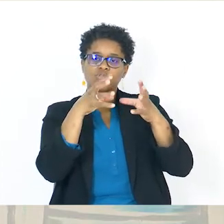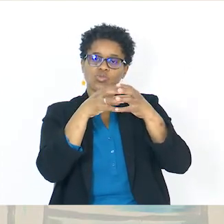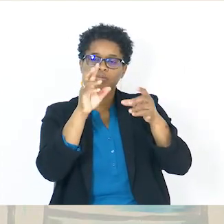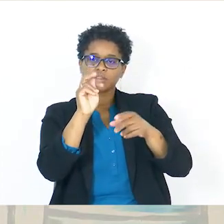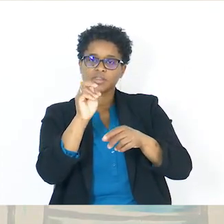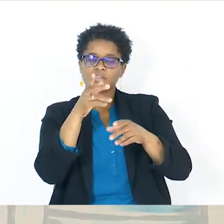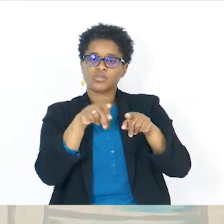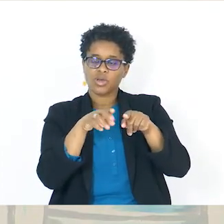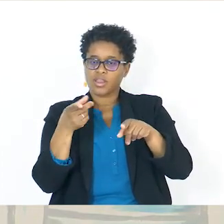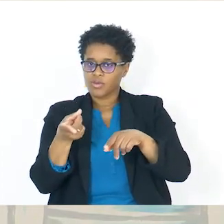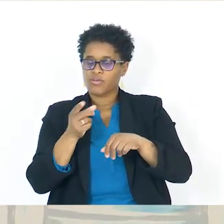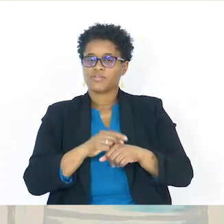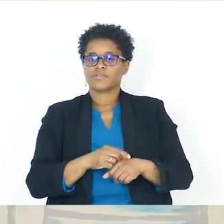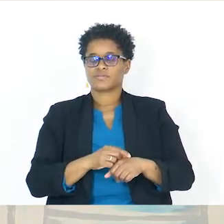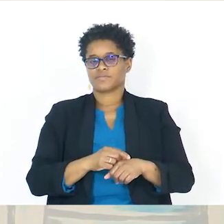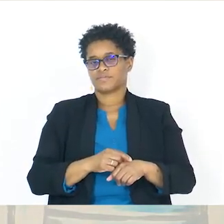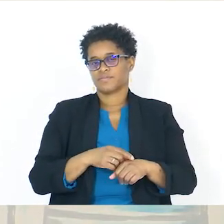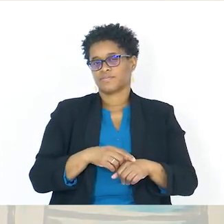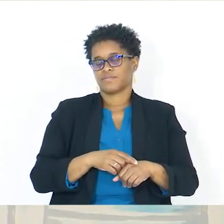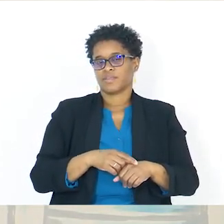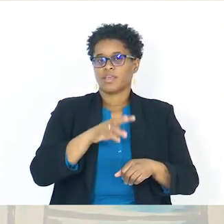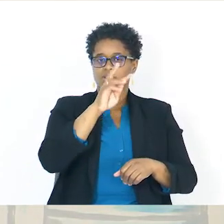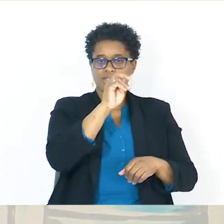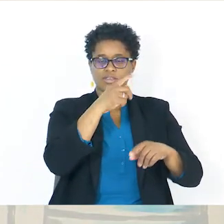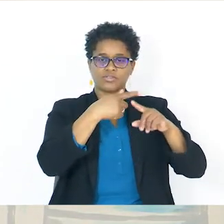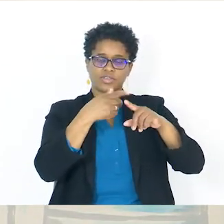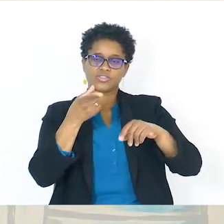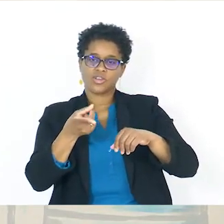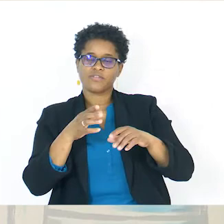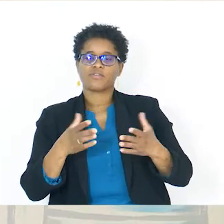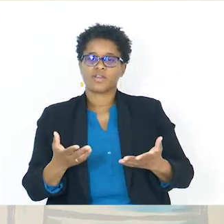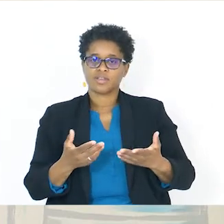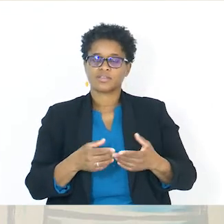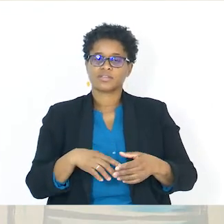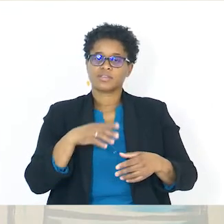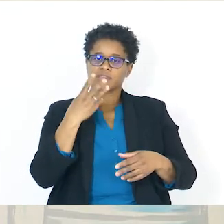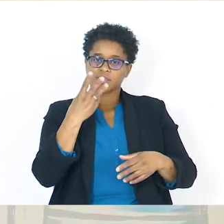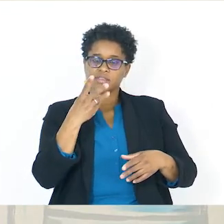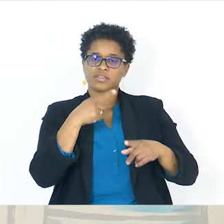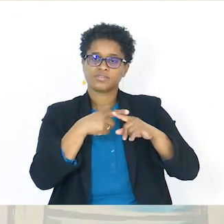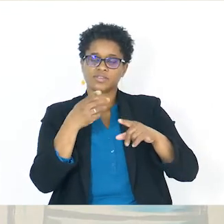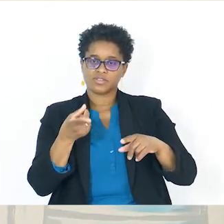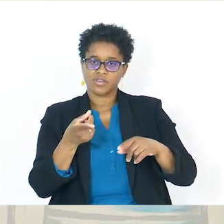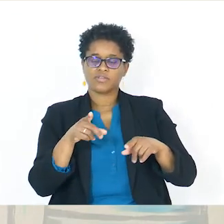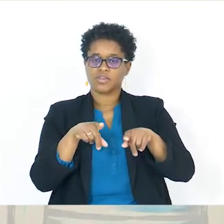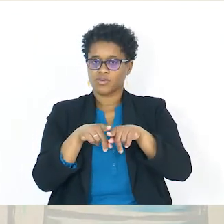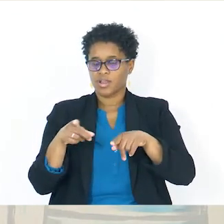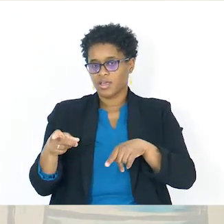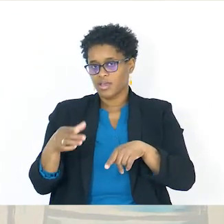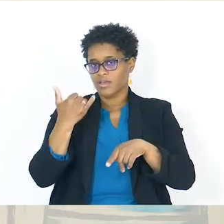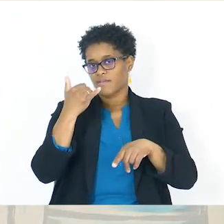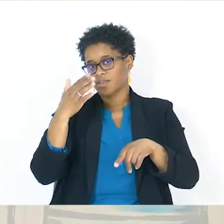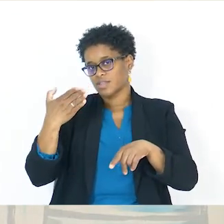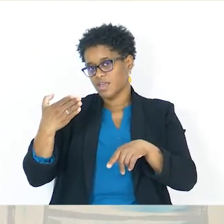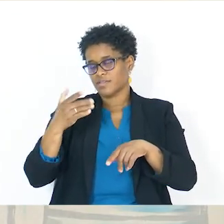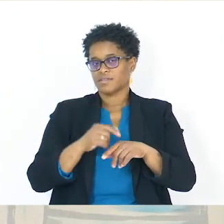de 3. 9. 3 vezes 9. 3 vezes 9 é igual